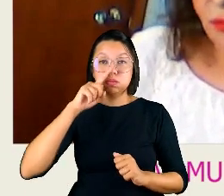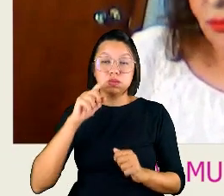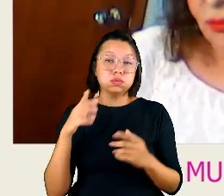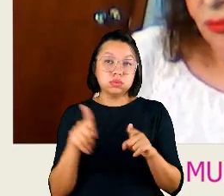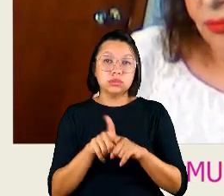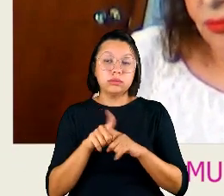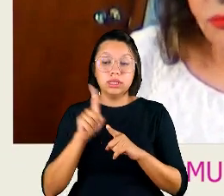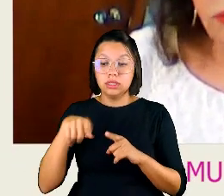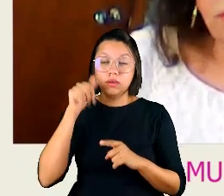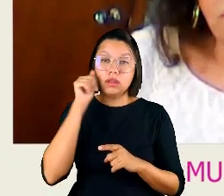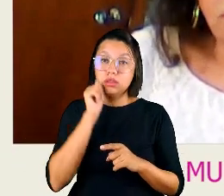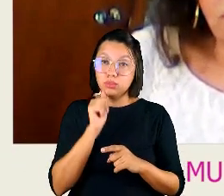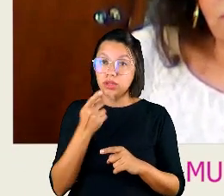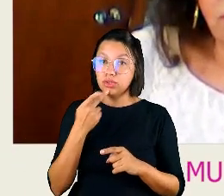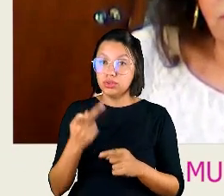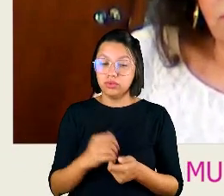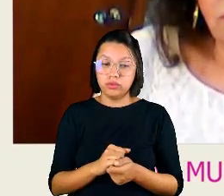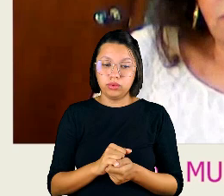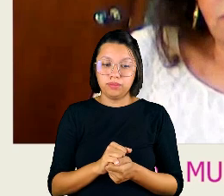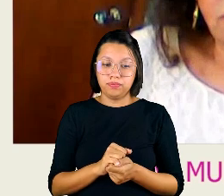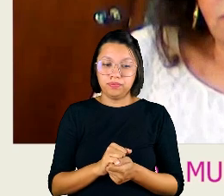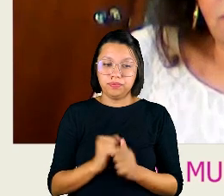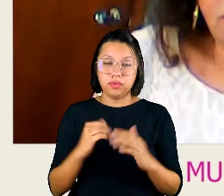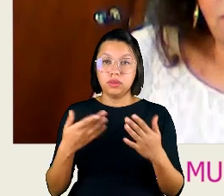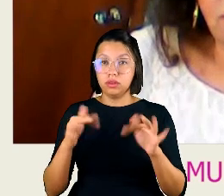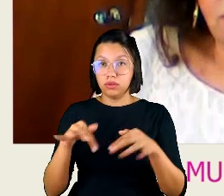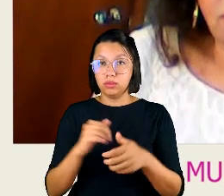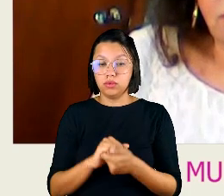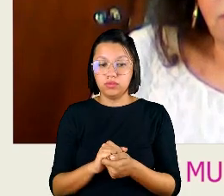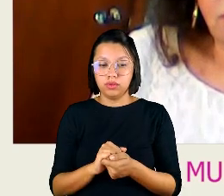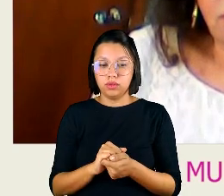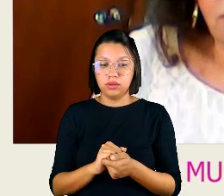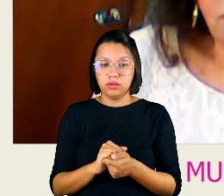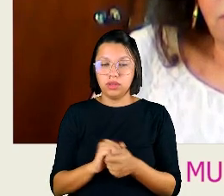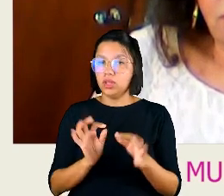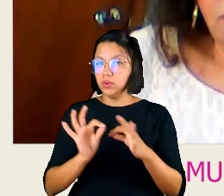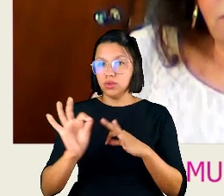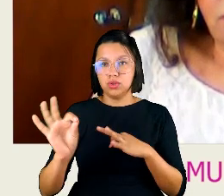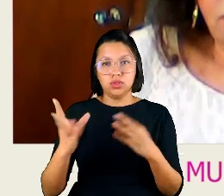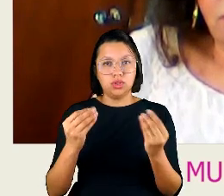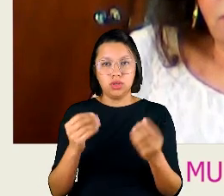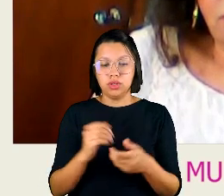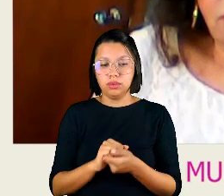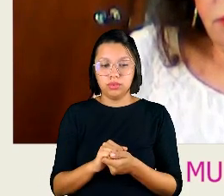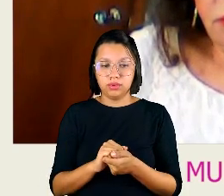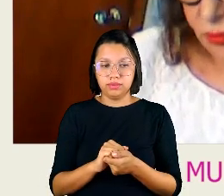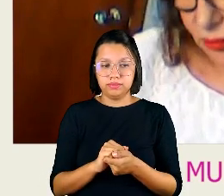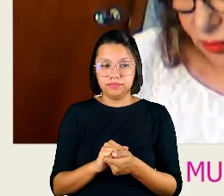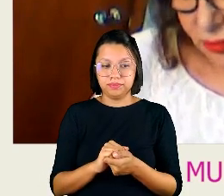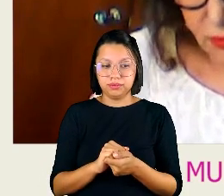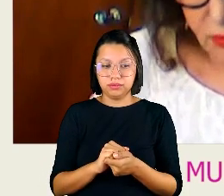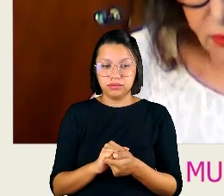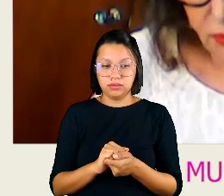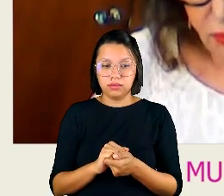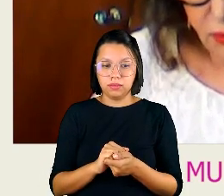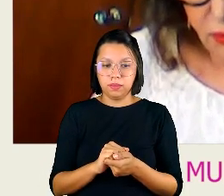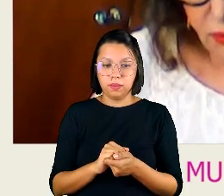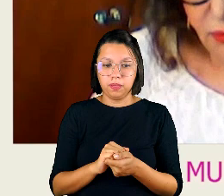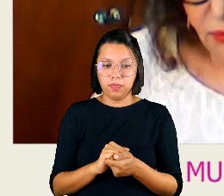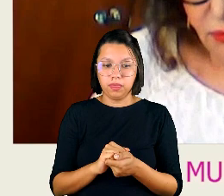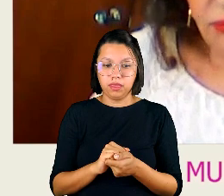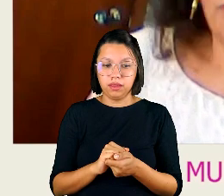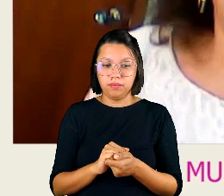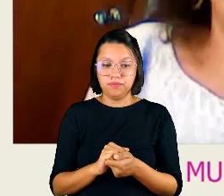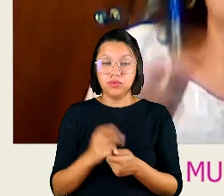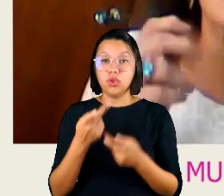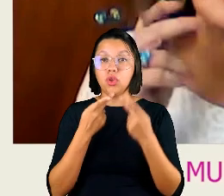mencionou. E aí, por fim, para a gente não se estender muito, tem um comentário da Fátima também